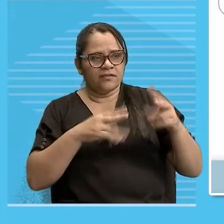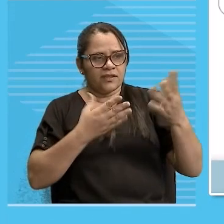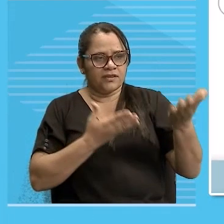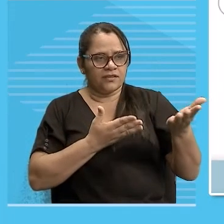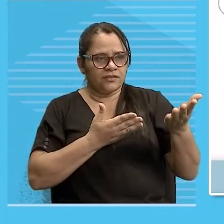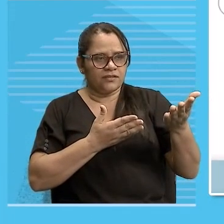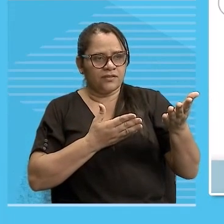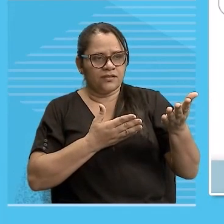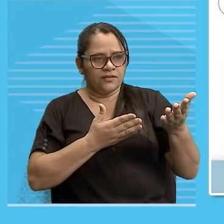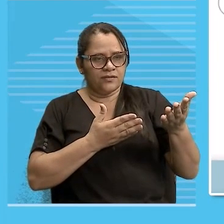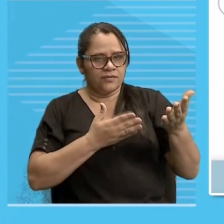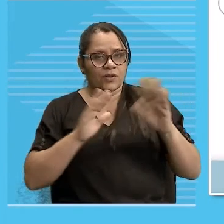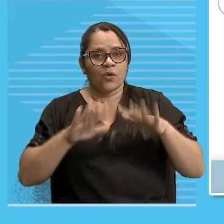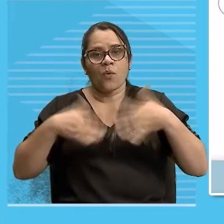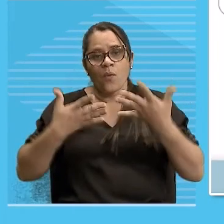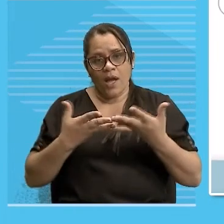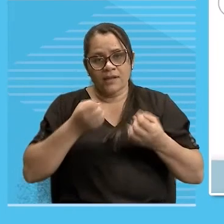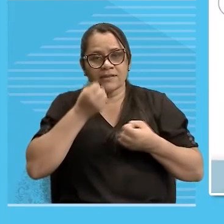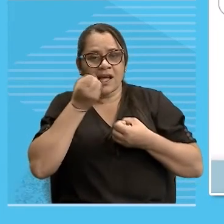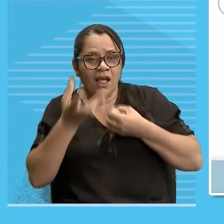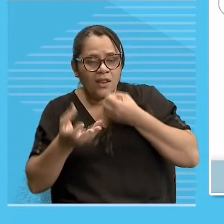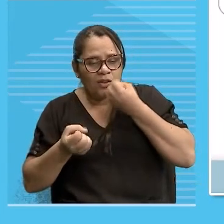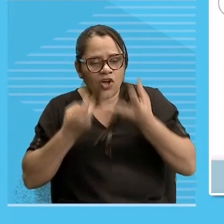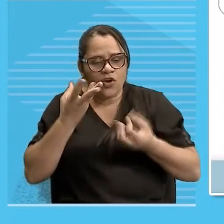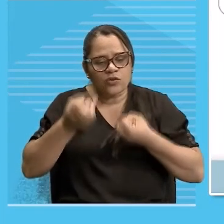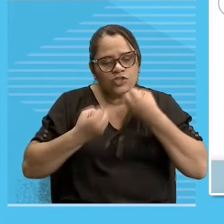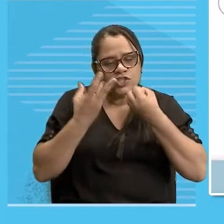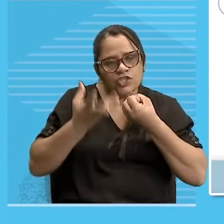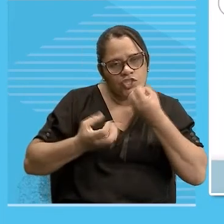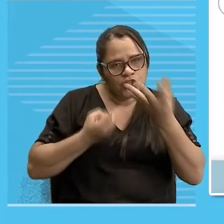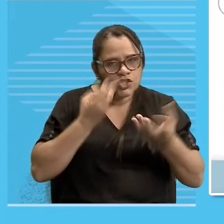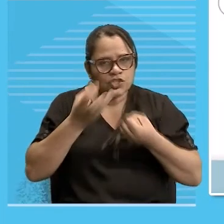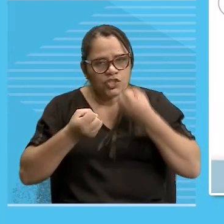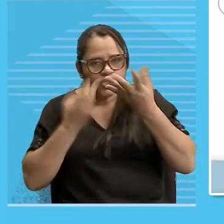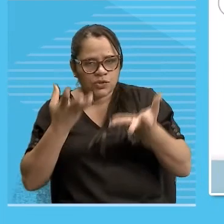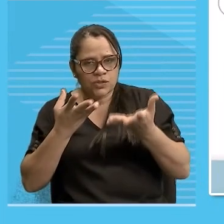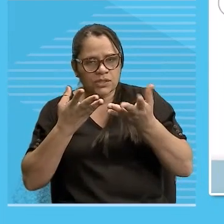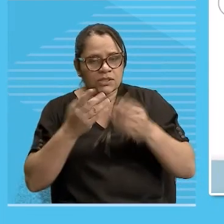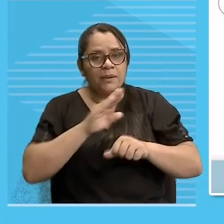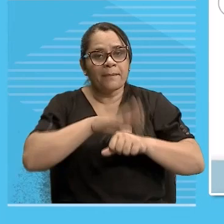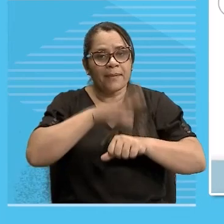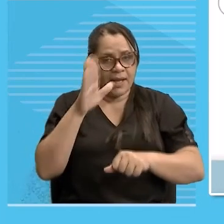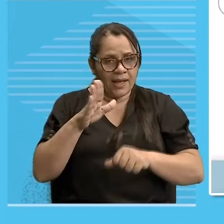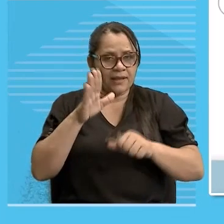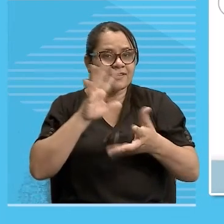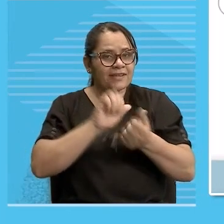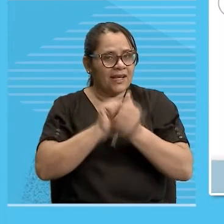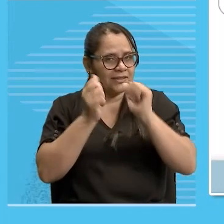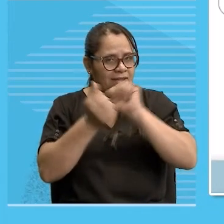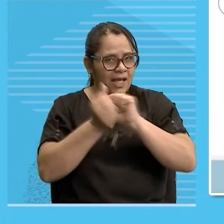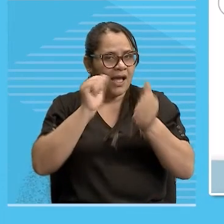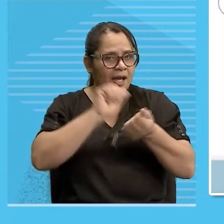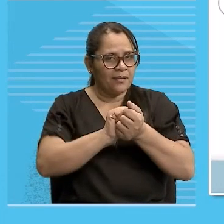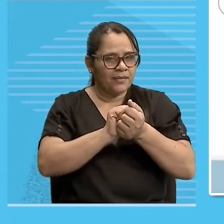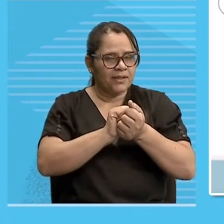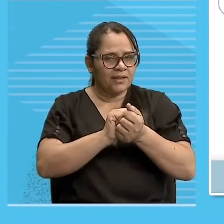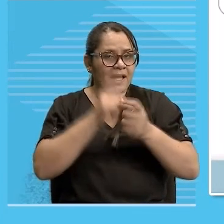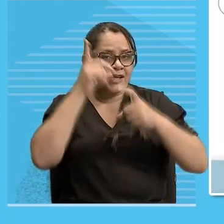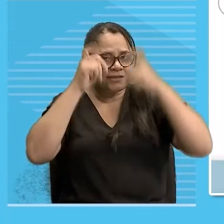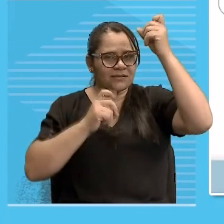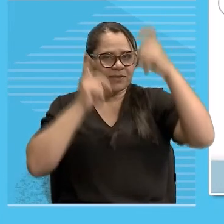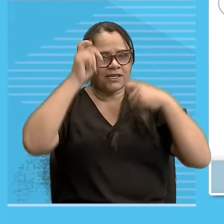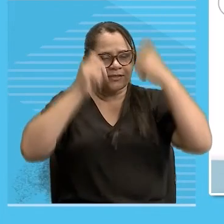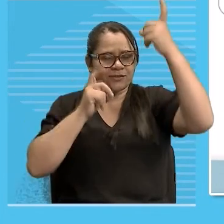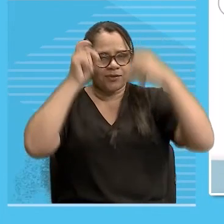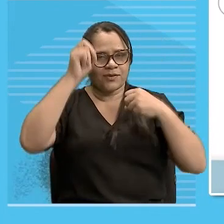ver. Qual das locuções interjetivas aí mais se adequa às expressões faciais da